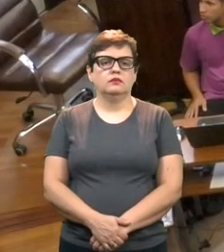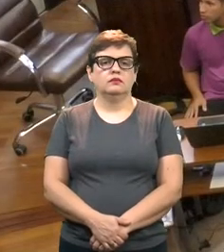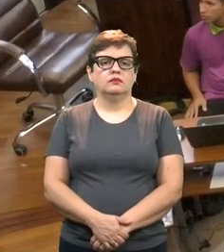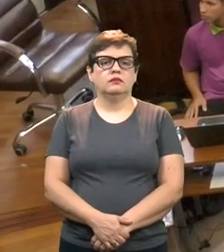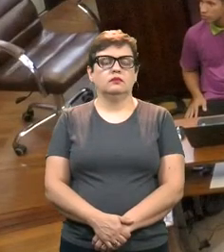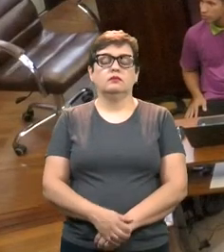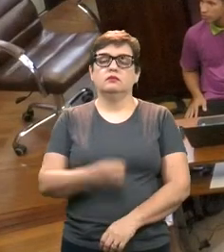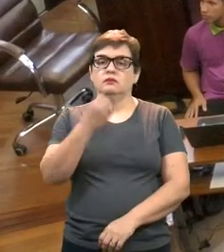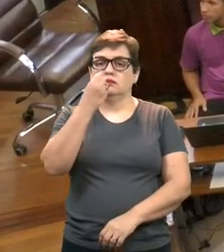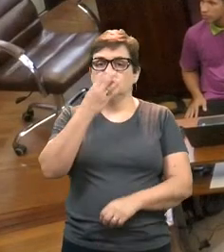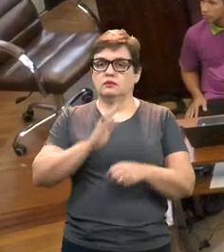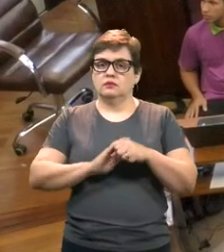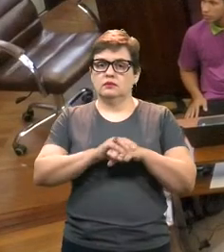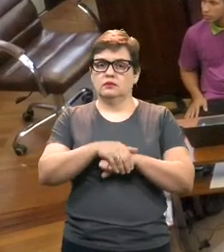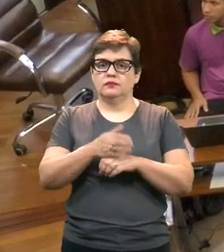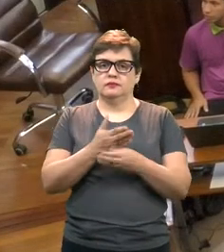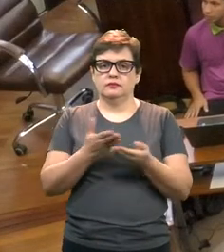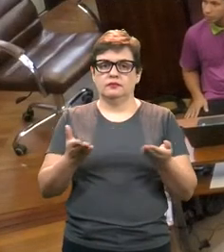Boa noite.